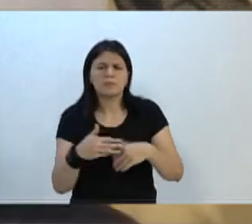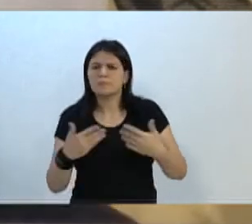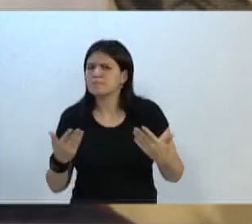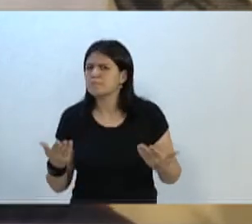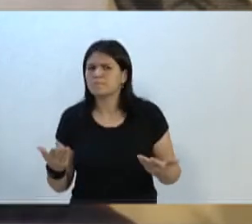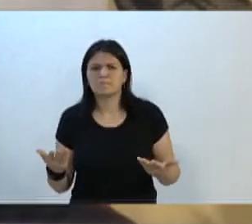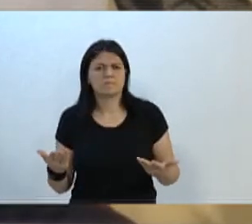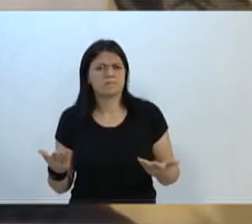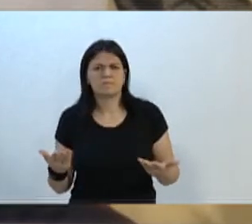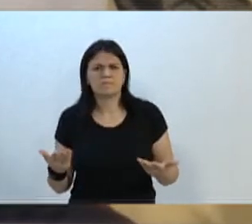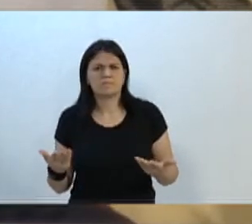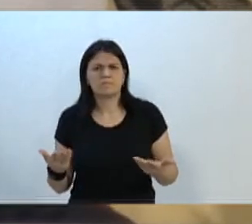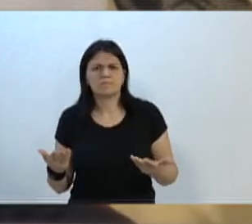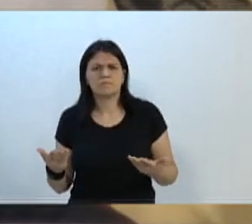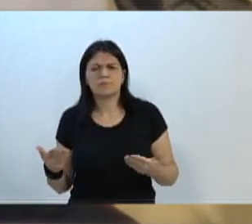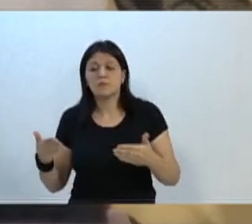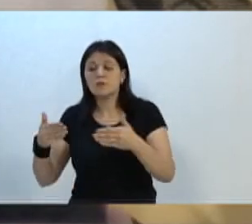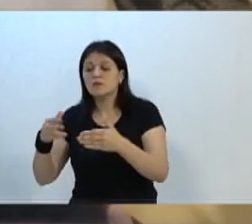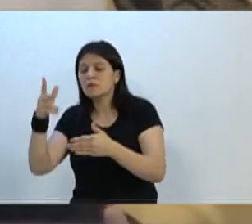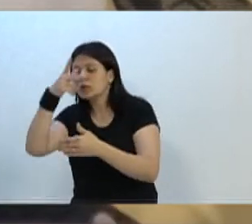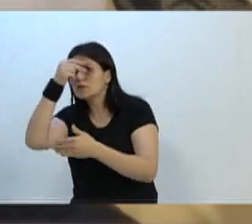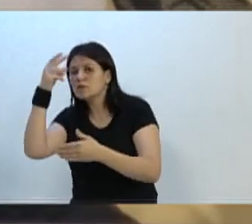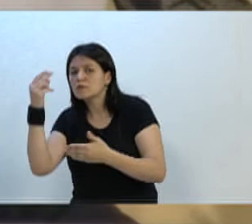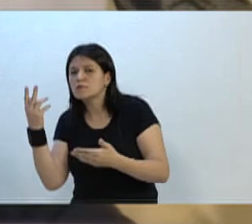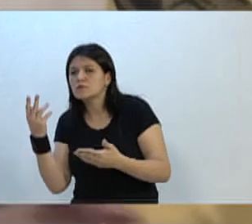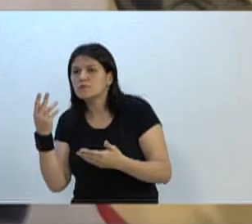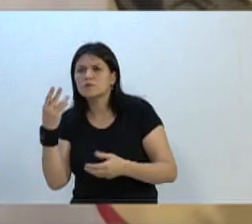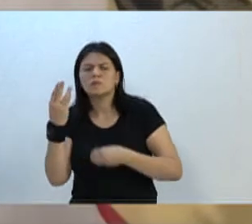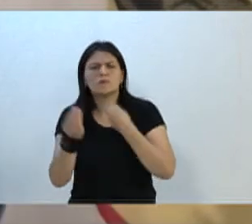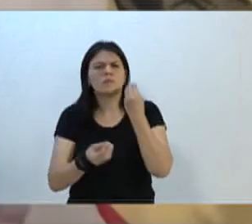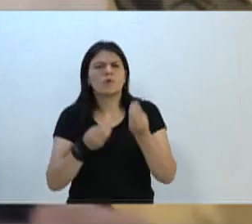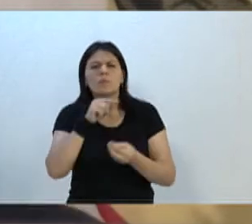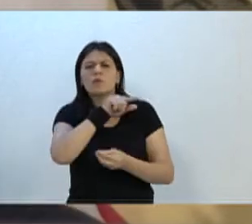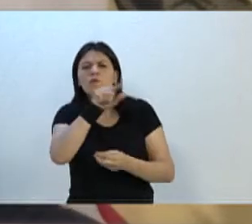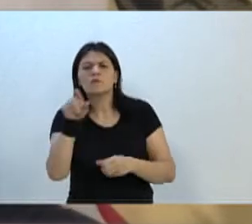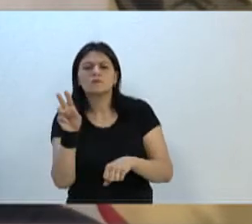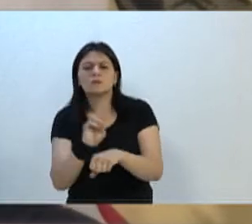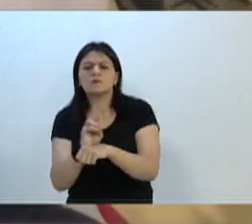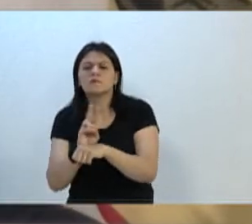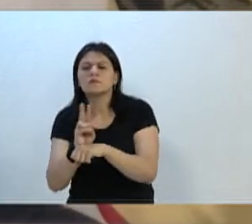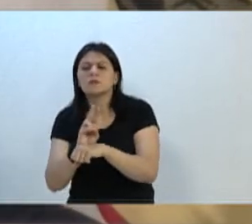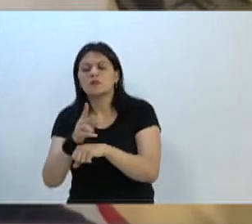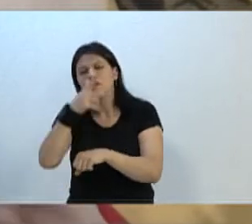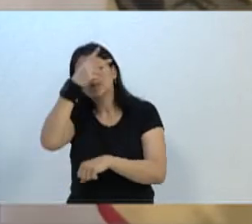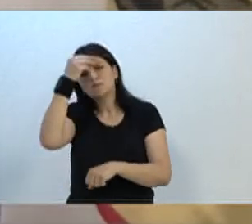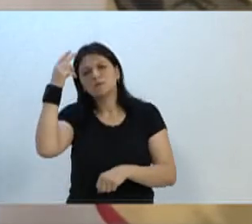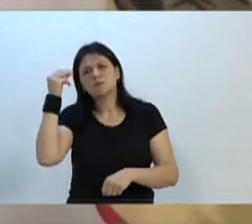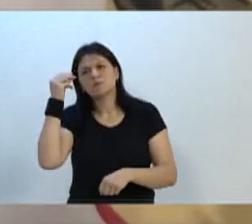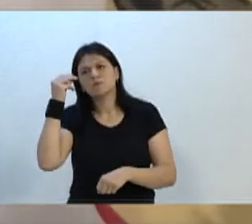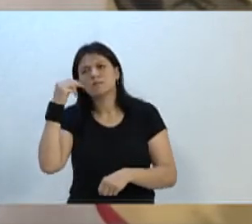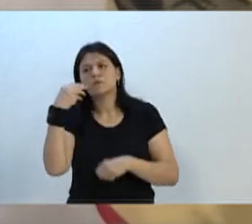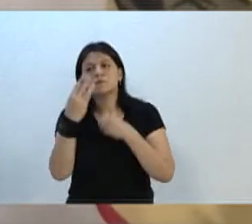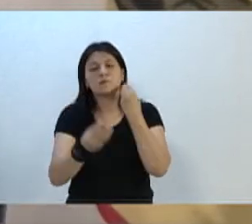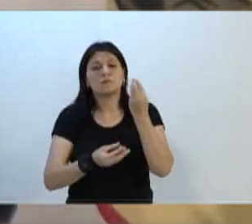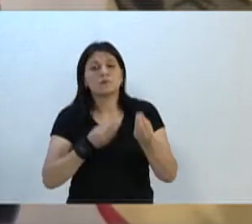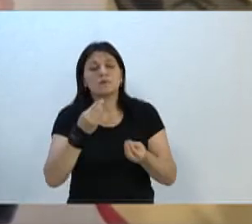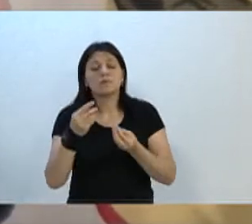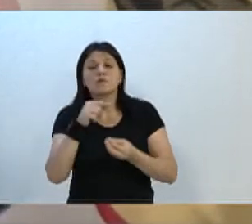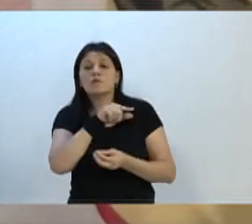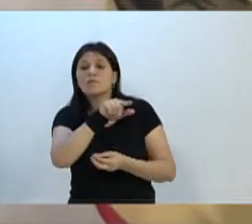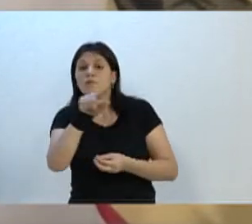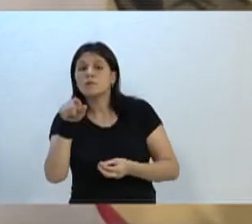o executivo de que formas vocês fiscalizam o executivo de que forma